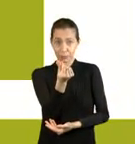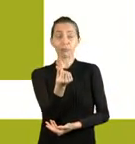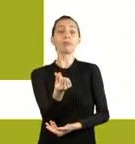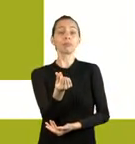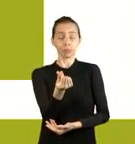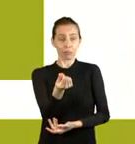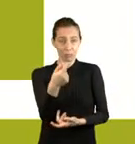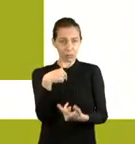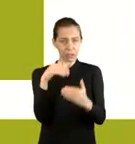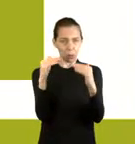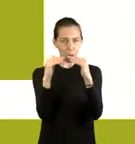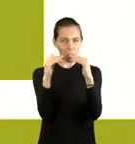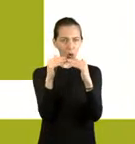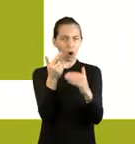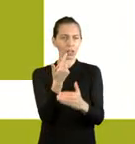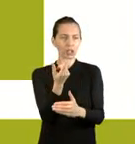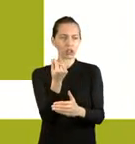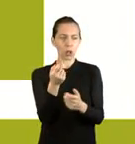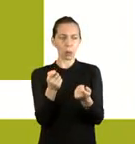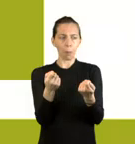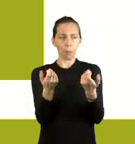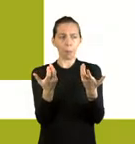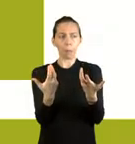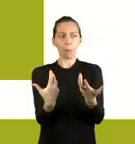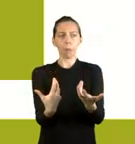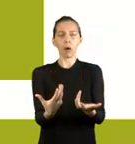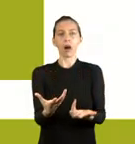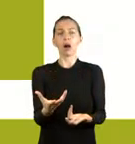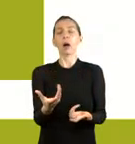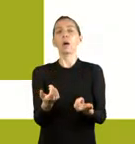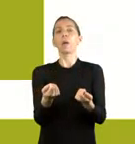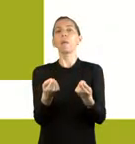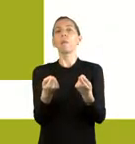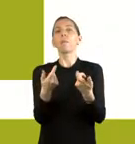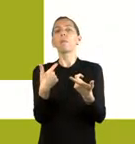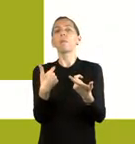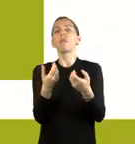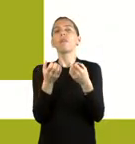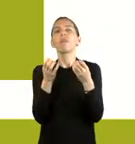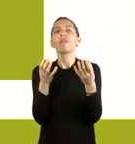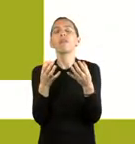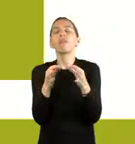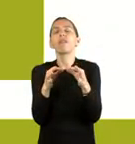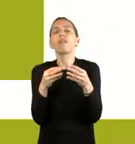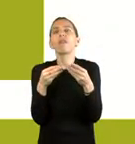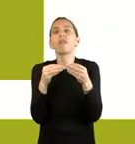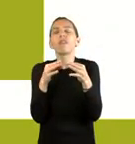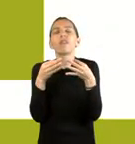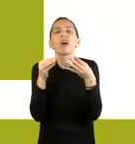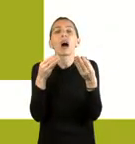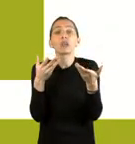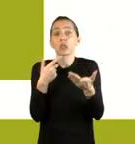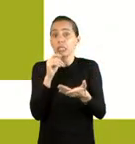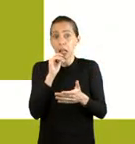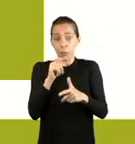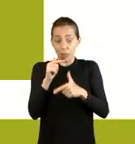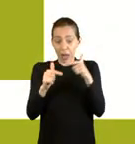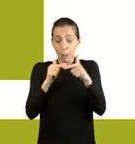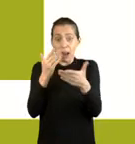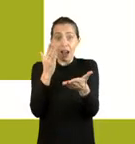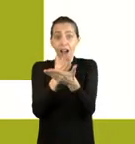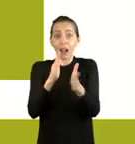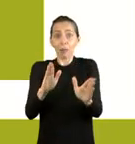concordam comigo que a fragilidade disso é muito grande? Porque se você perdeu o seu emprego, acabou a sua receita. E de